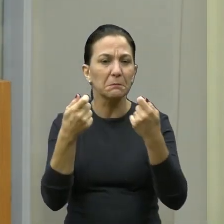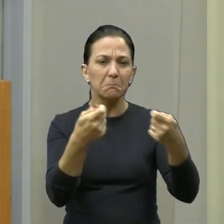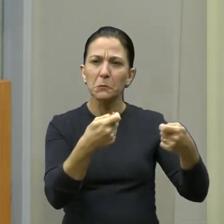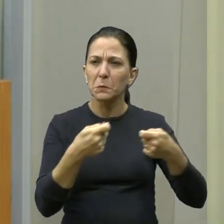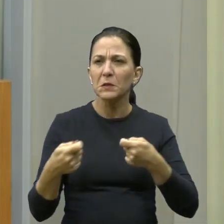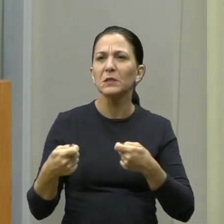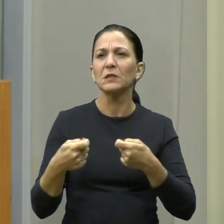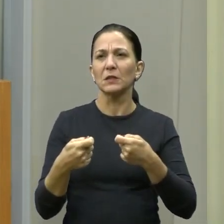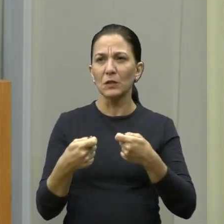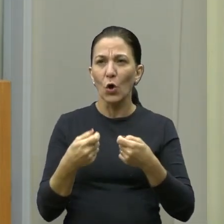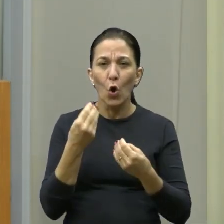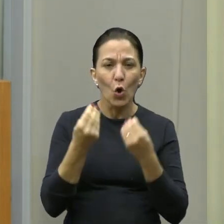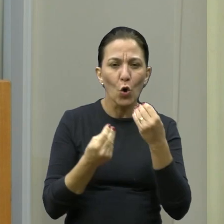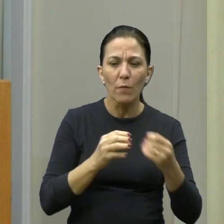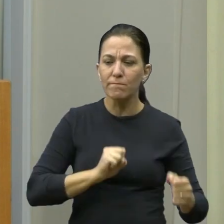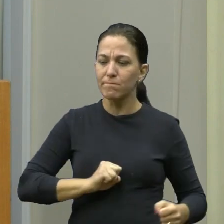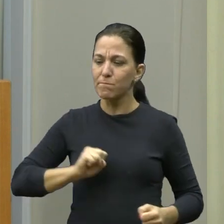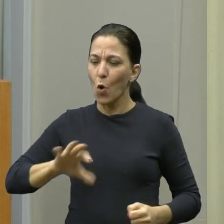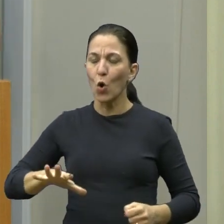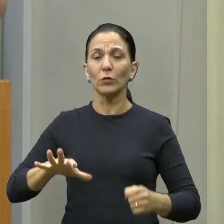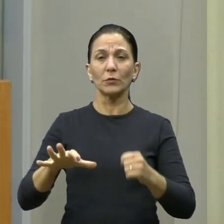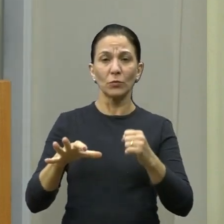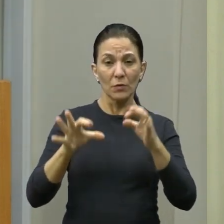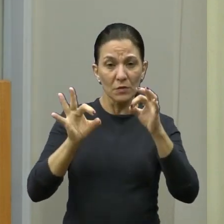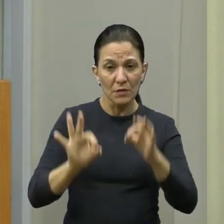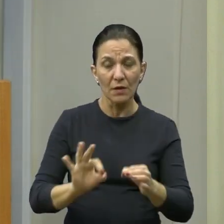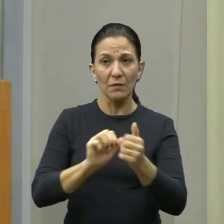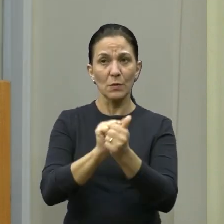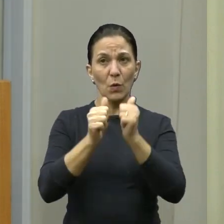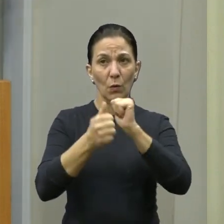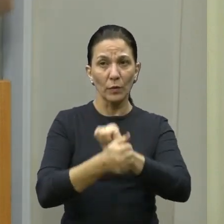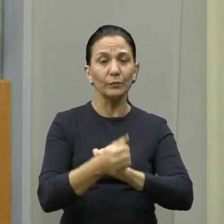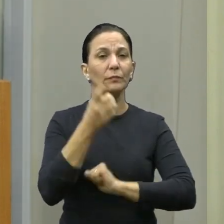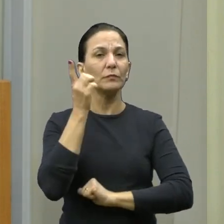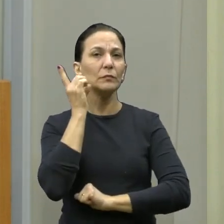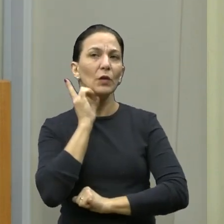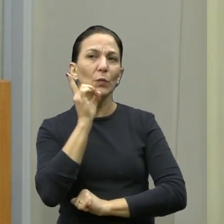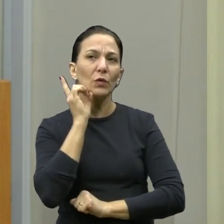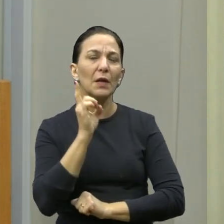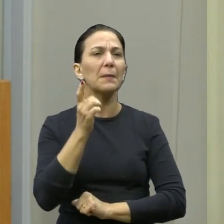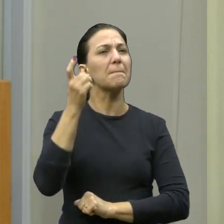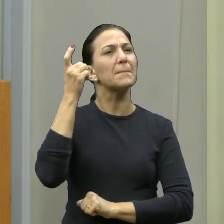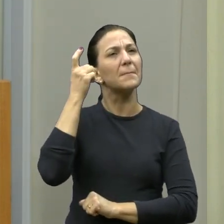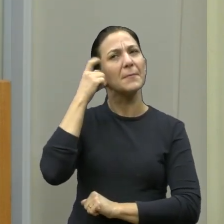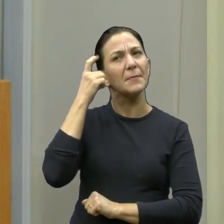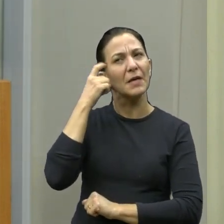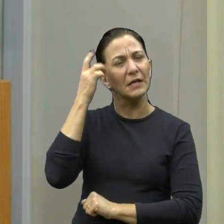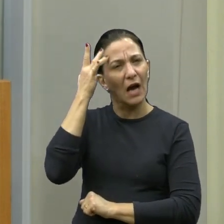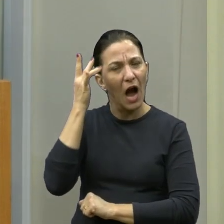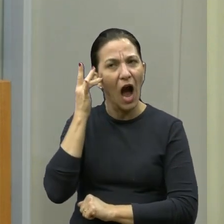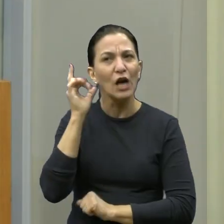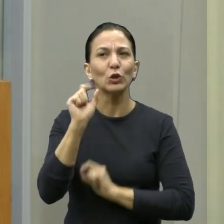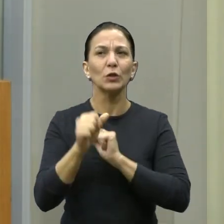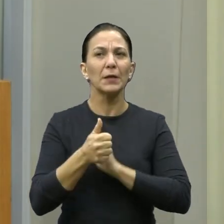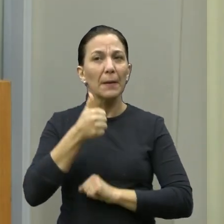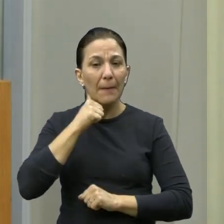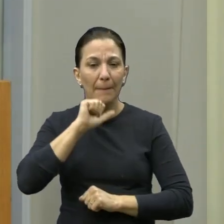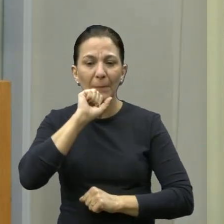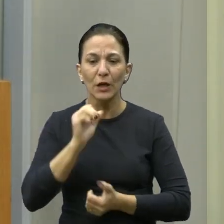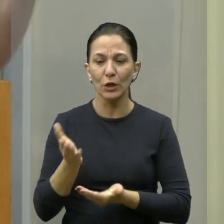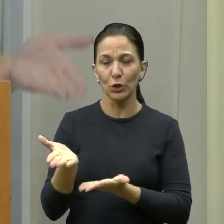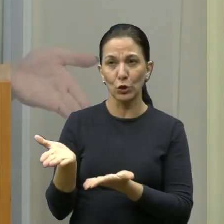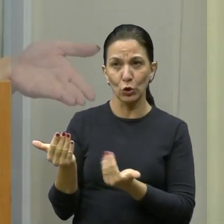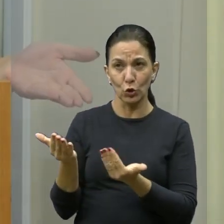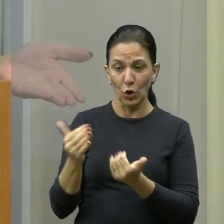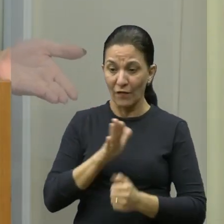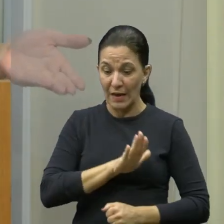onde, quando, como fazer um aborto seguro. Os nobres deputados acham que uma mãe,